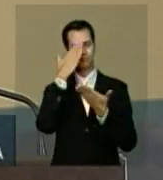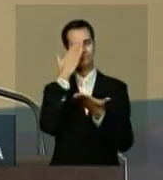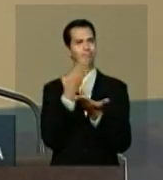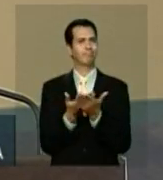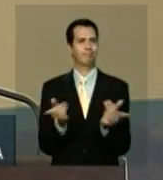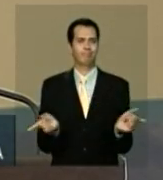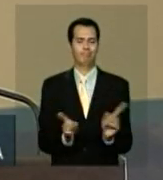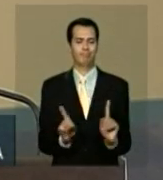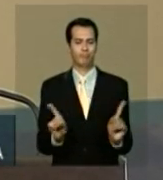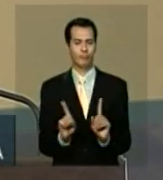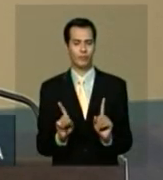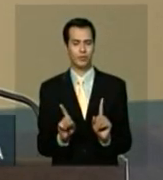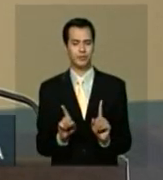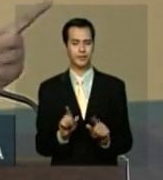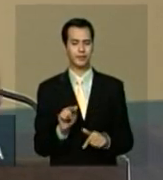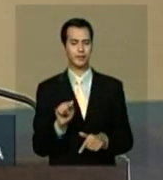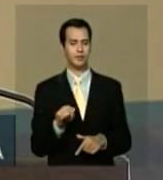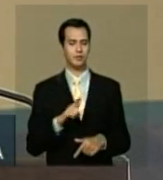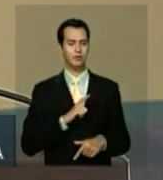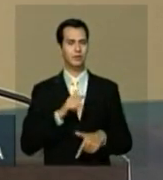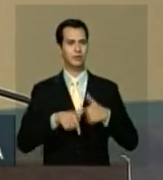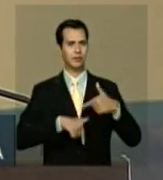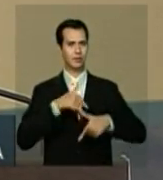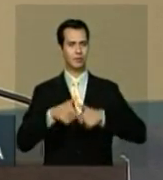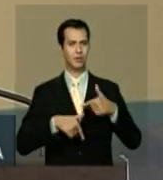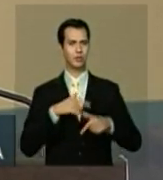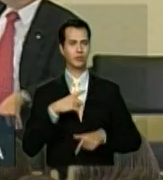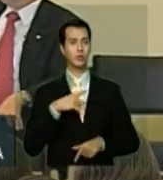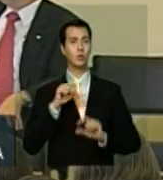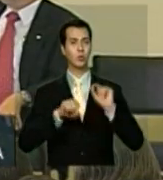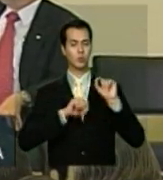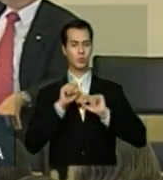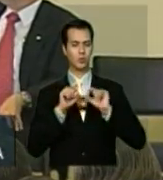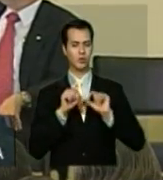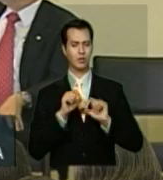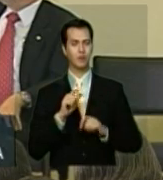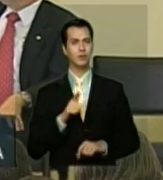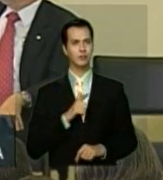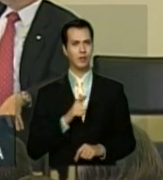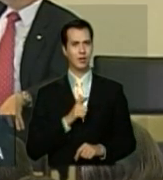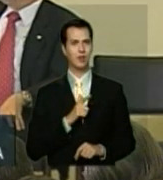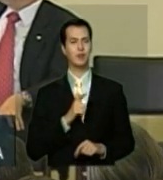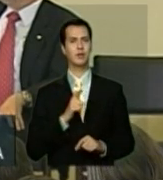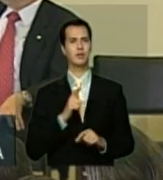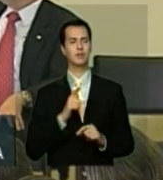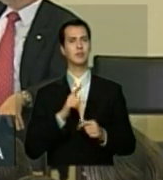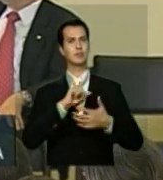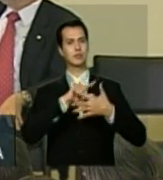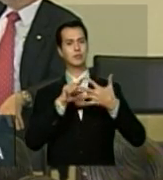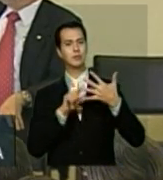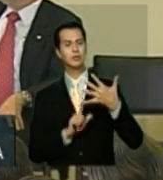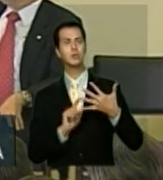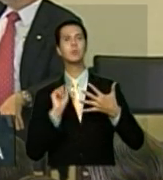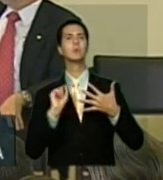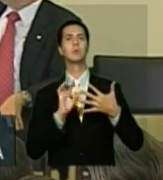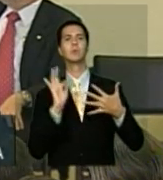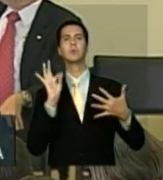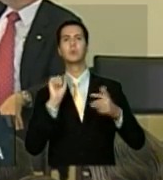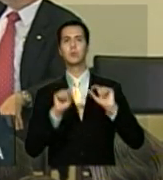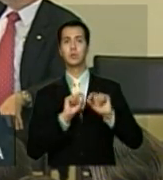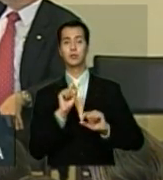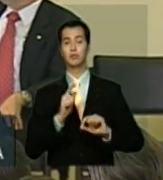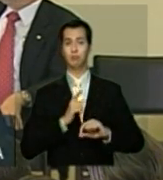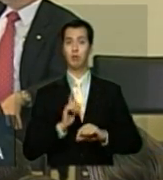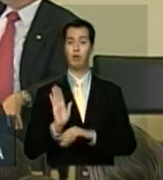iniciativa ela tem como a Teresa Mostrou ela tem uma característica ela reduz de fato a